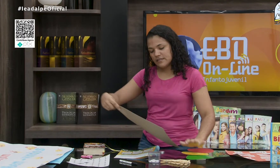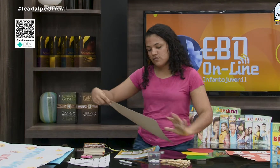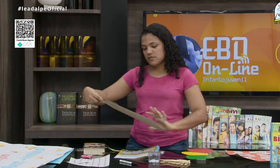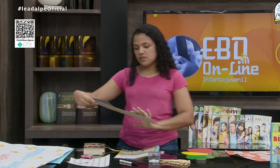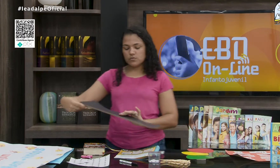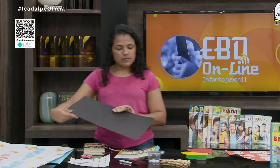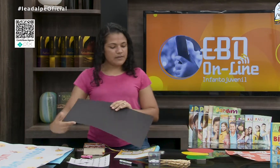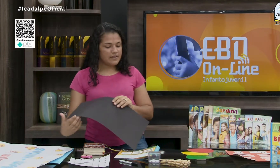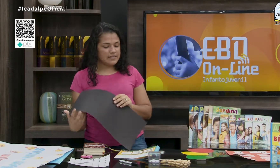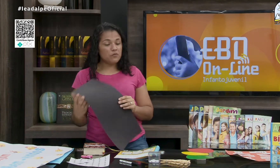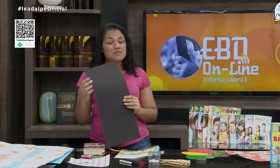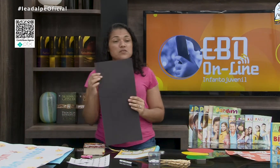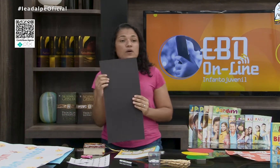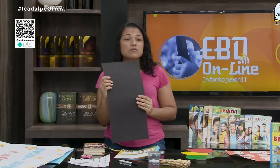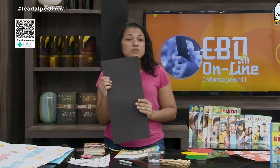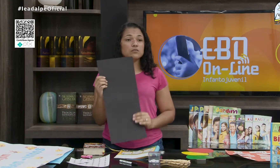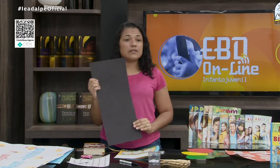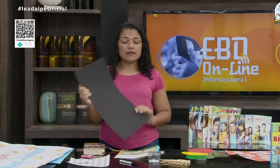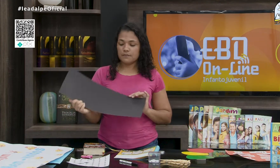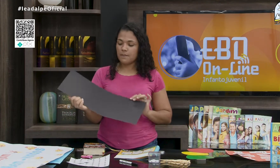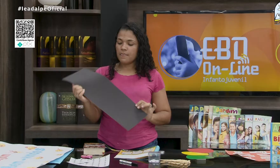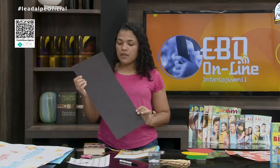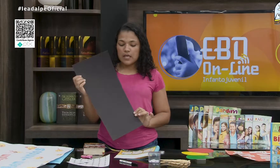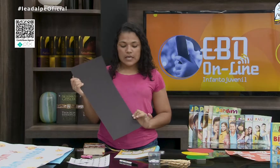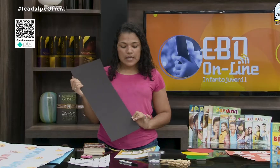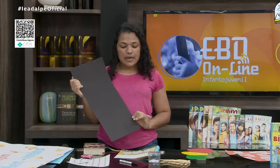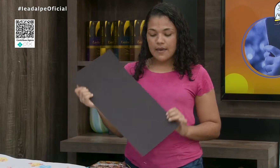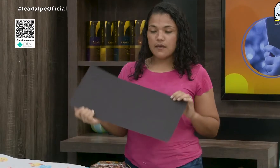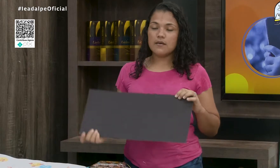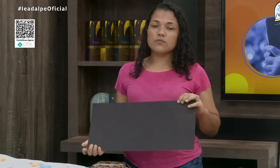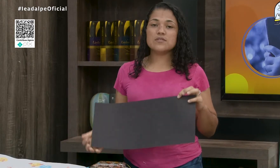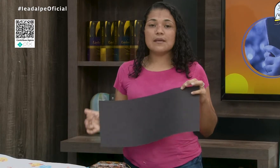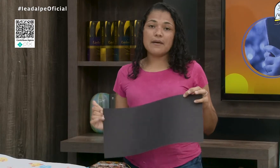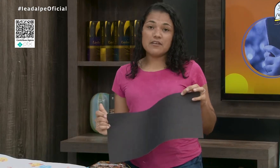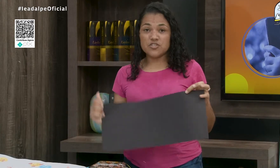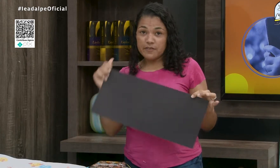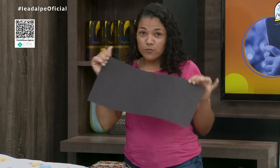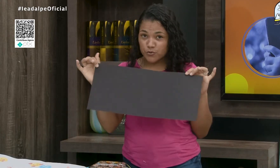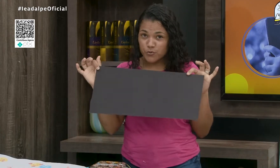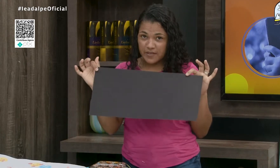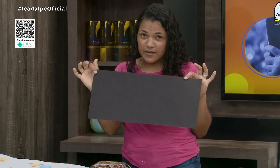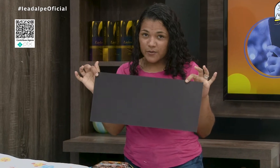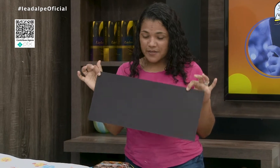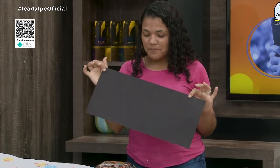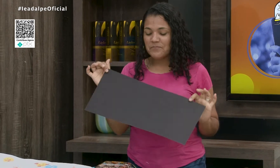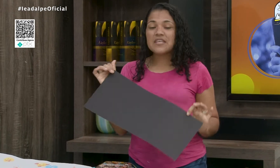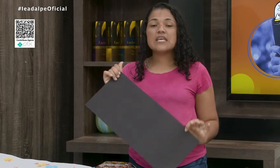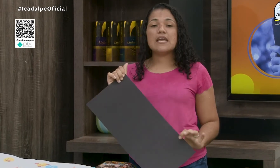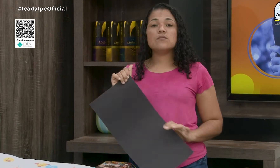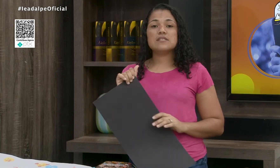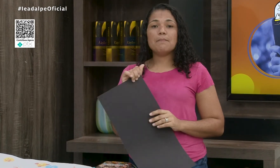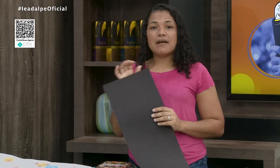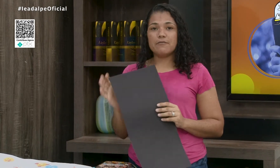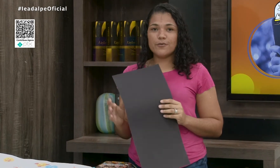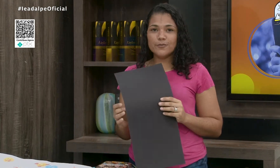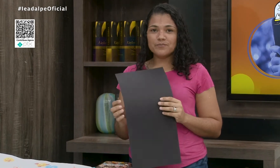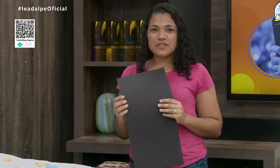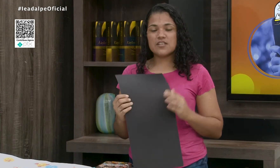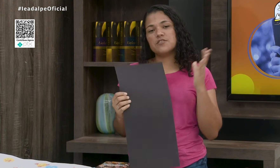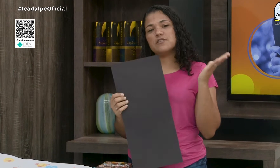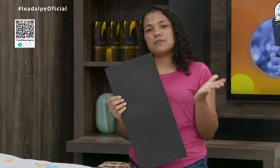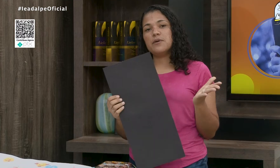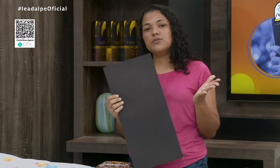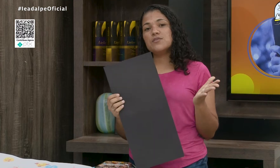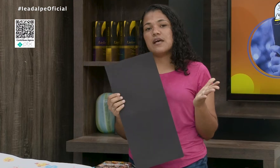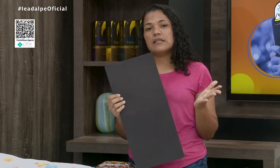um quadrozinho, na verdade é um visualzinho, tá? Que é o semáforo, a gente vai construir agora, que é o semáforo